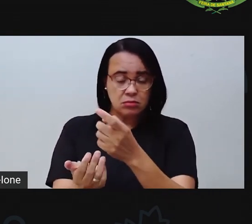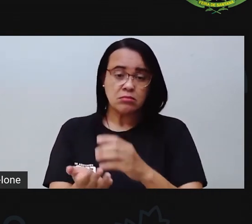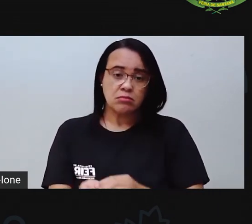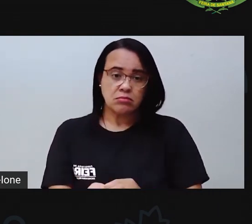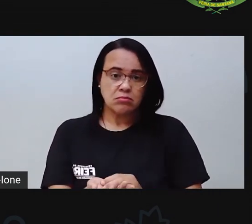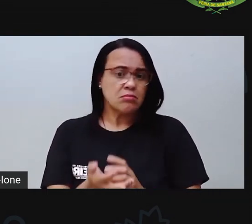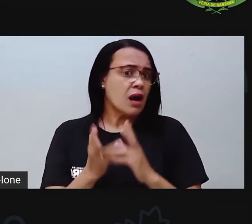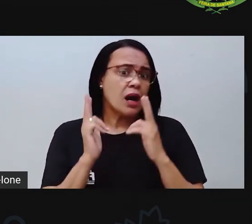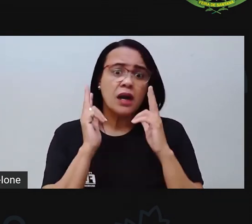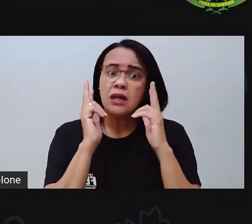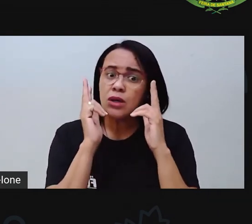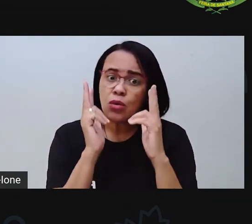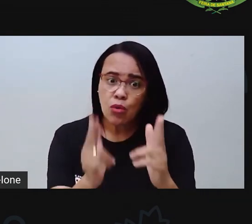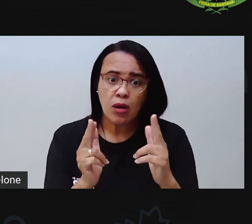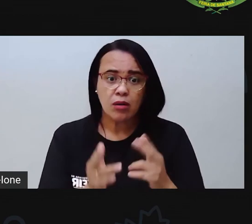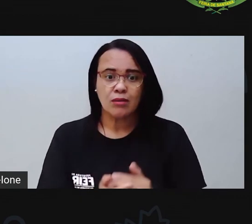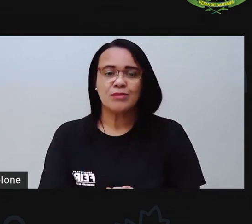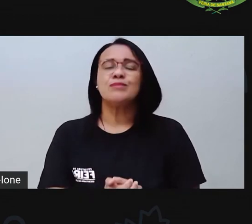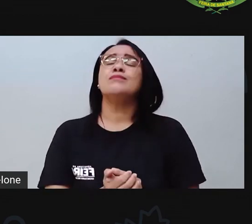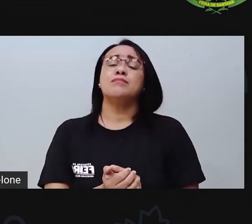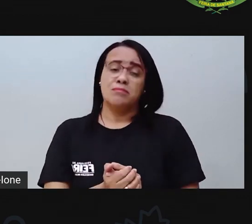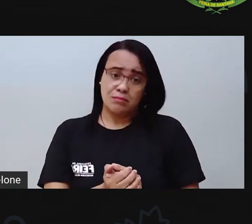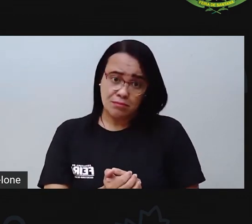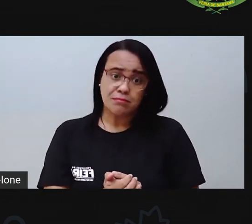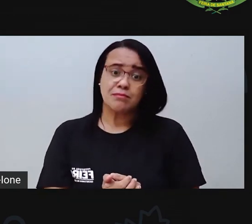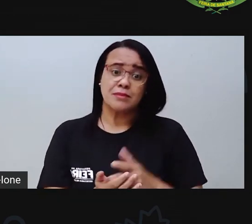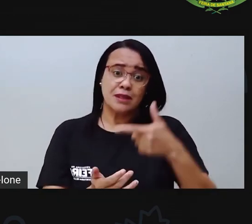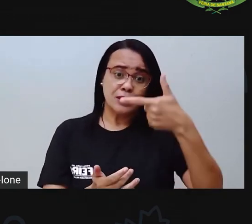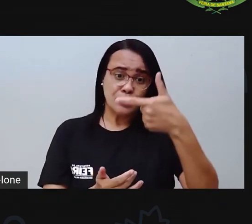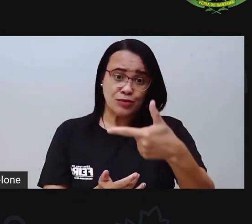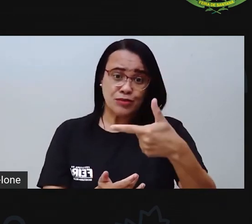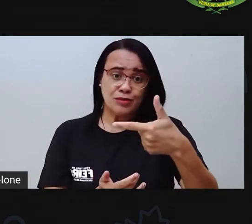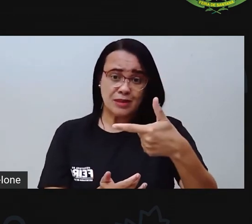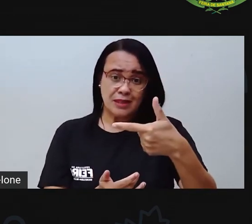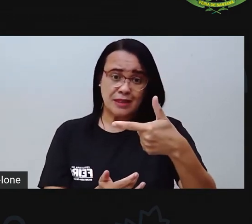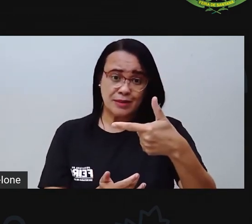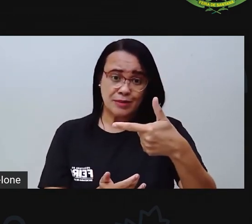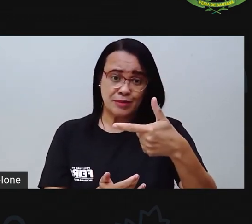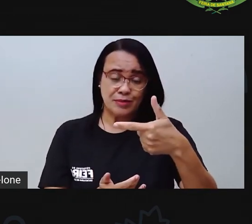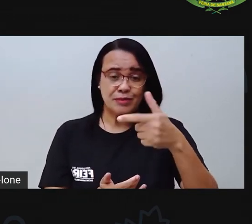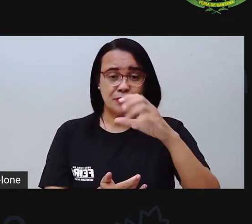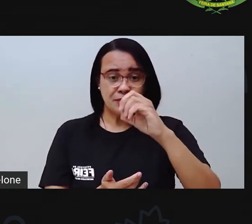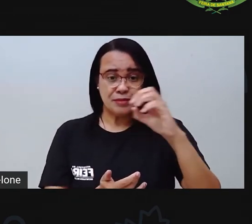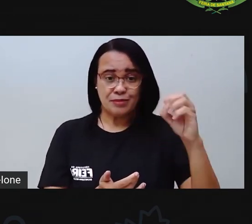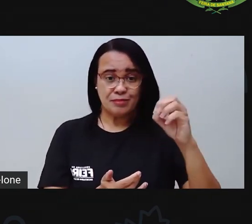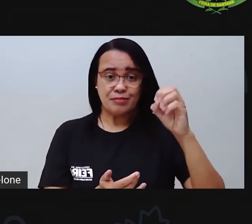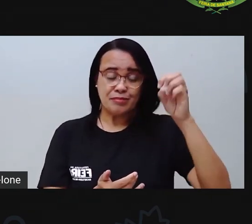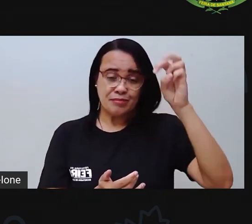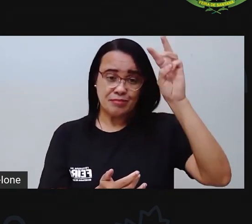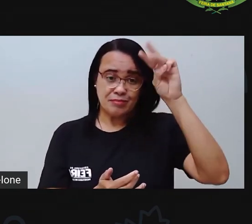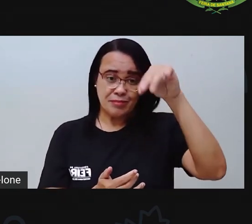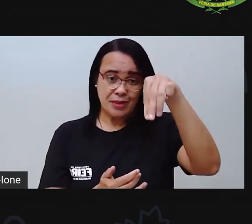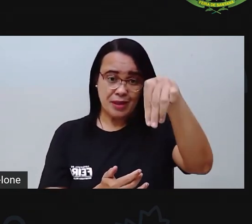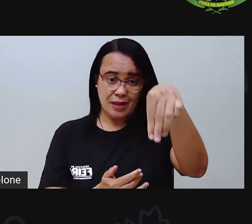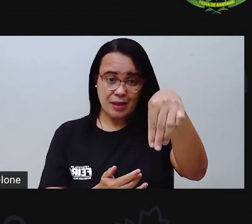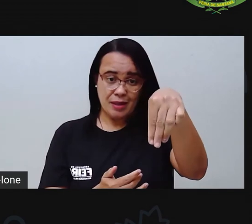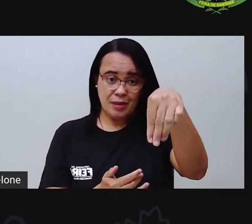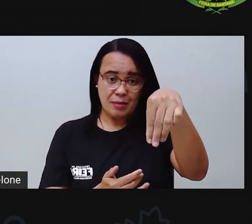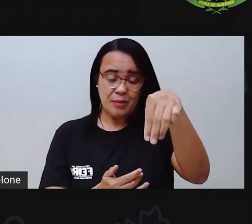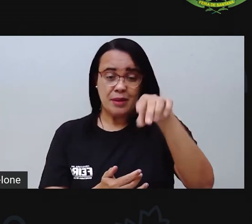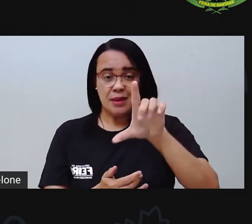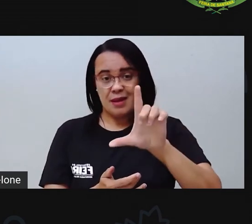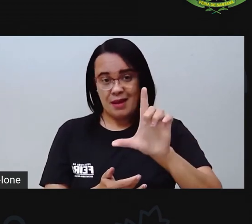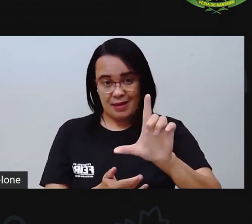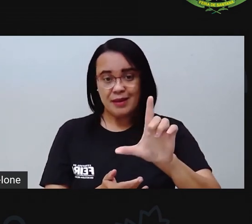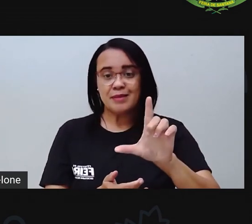mede, né? Ele foi feito para caber dentro dele 200 ml, tá certo? De líquido. Então, se você, a gente vai